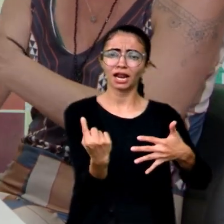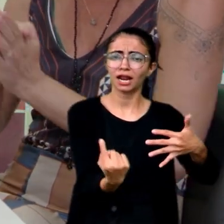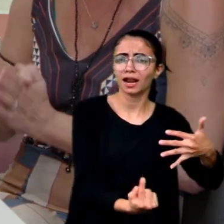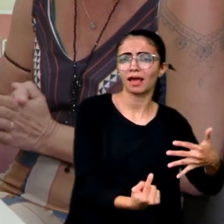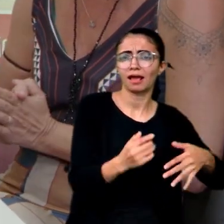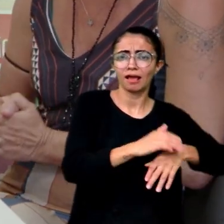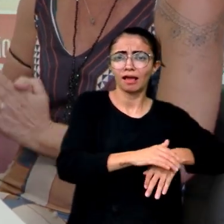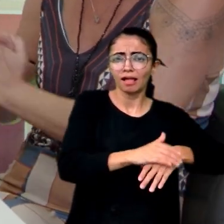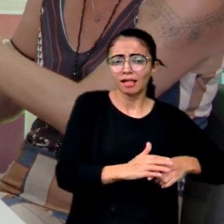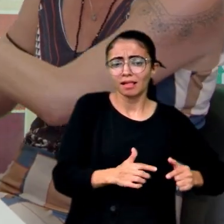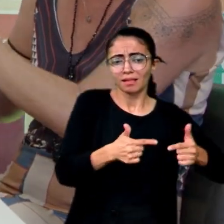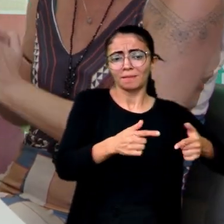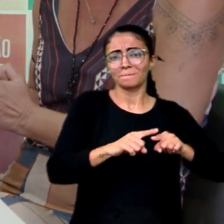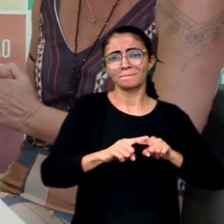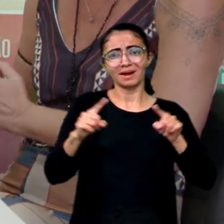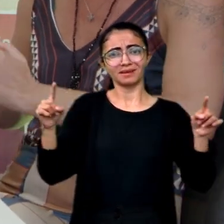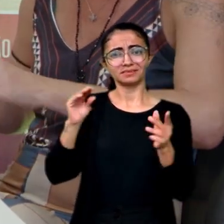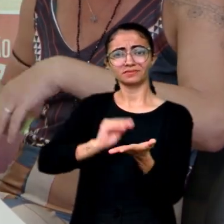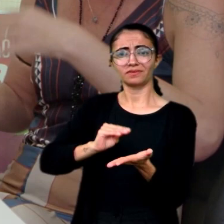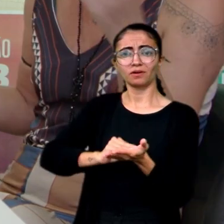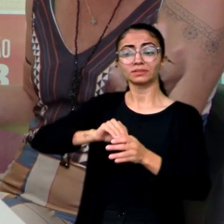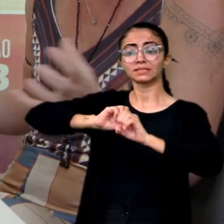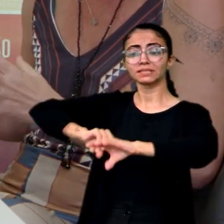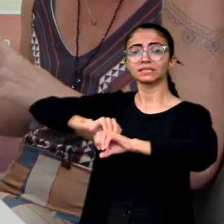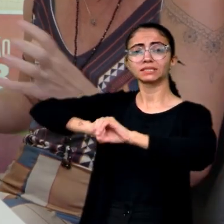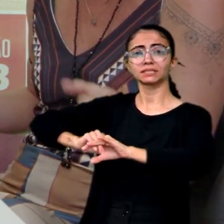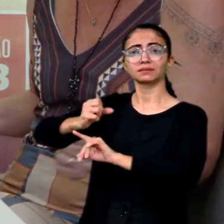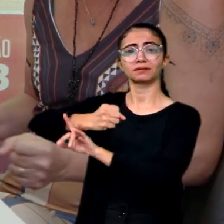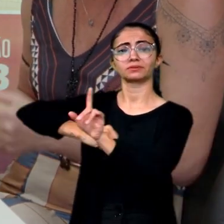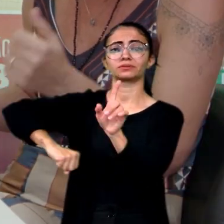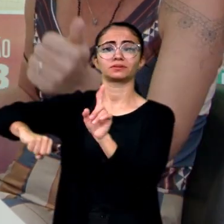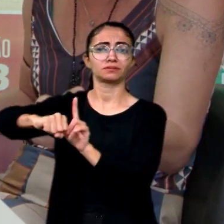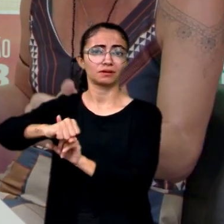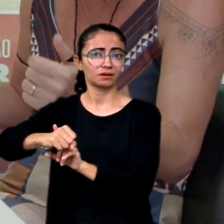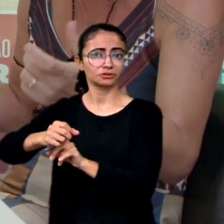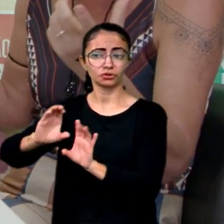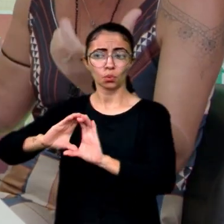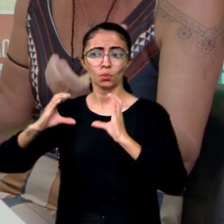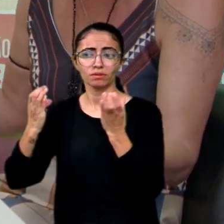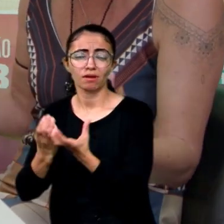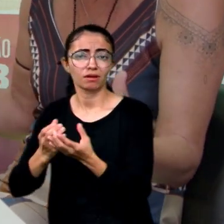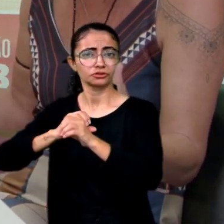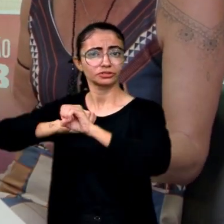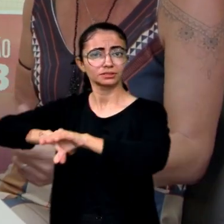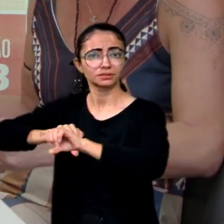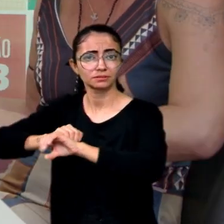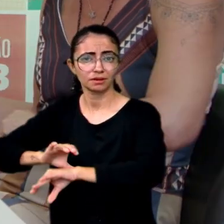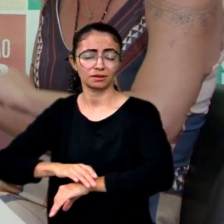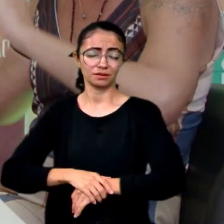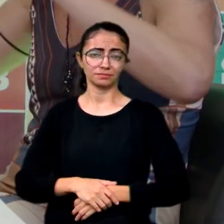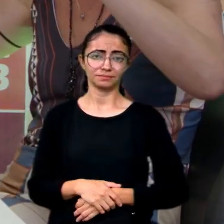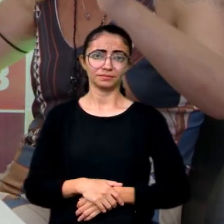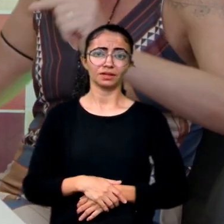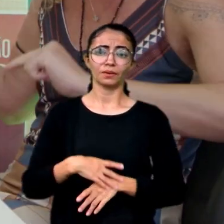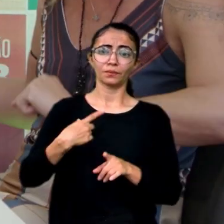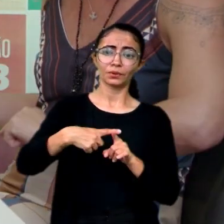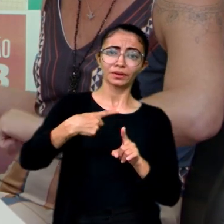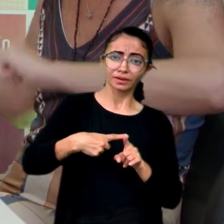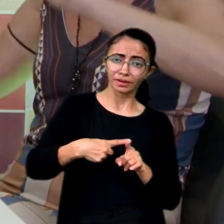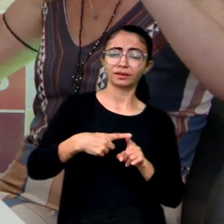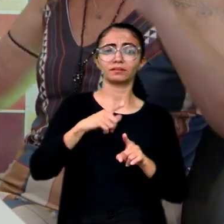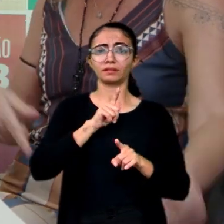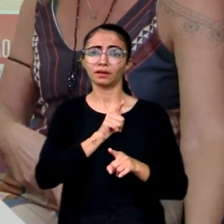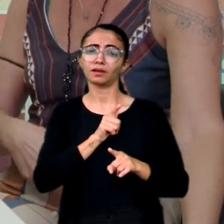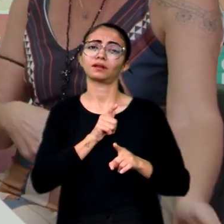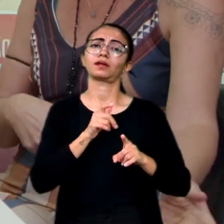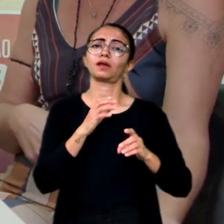como separar, para onde vai, falar, mesmo que o caminhão misture tudo, vale a pena. Por quê? Porque a cooperativa está dentro, algumas cooperativas